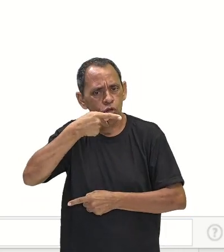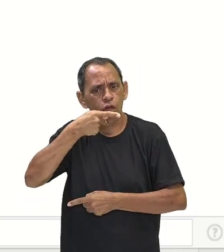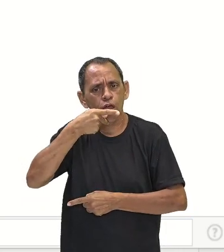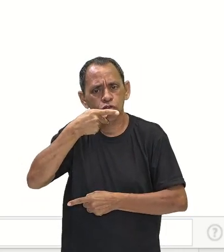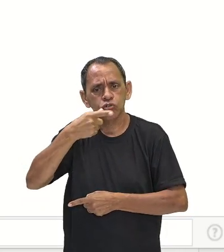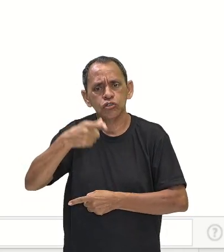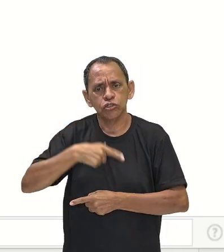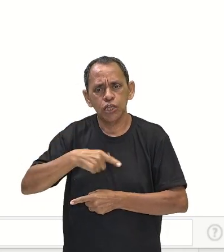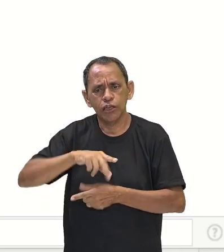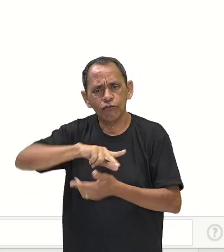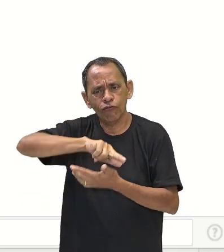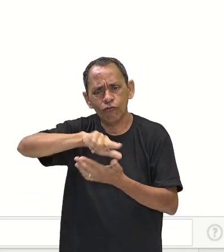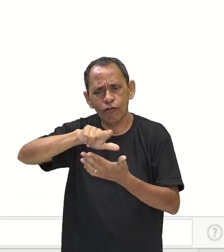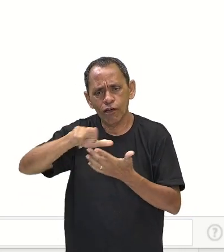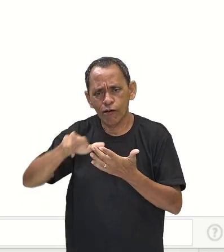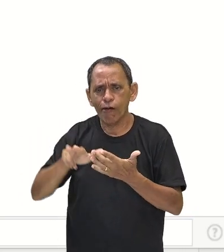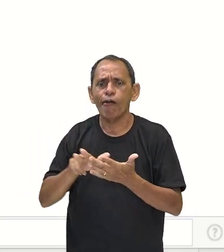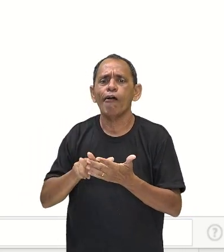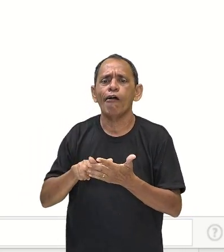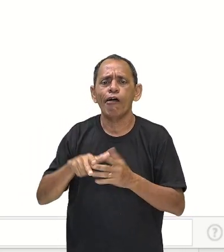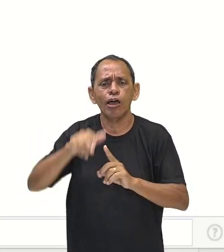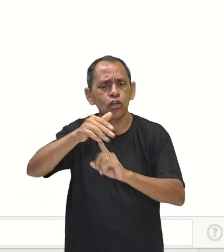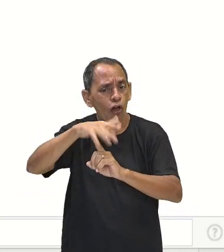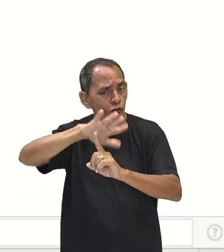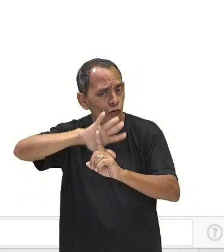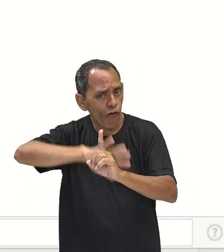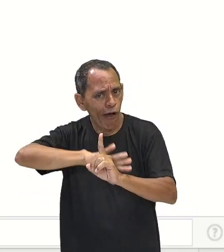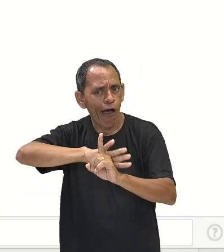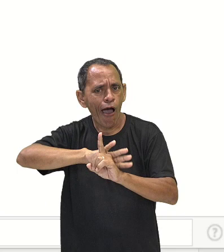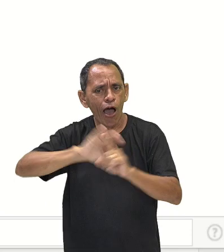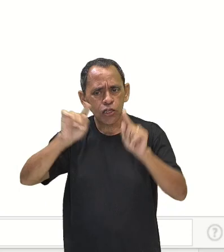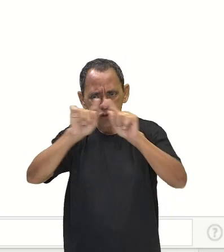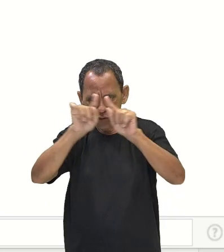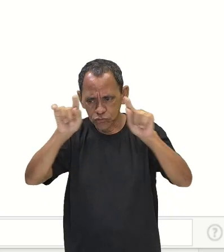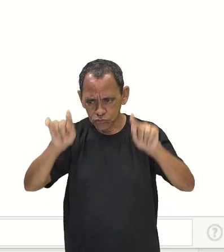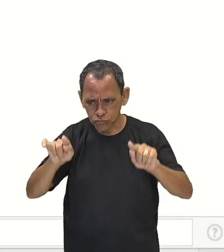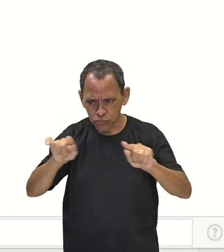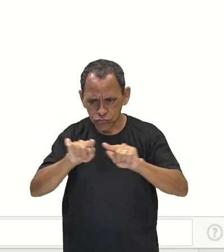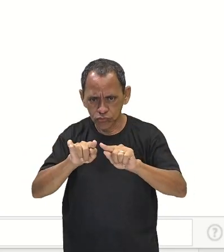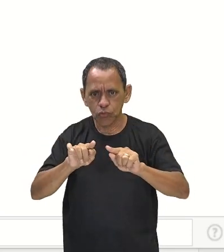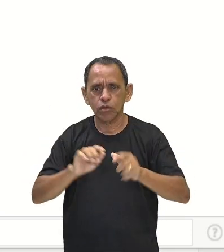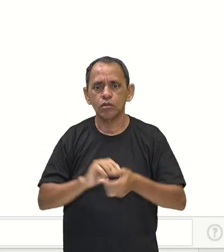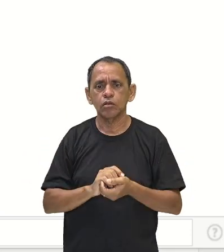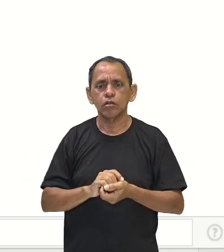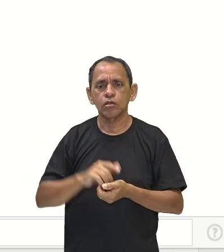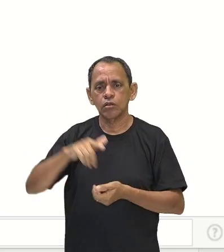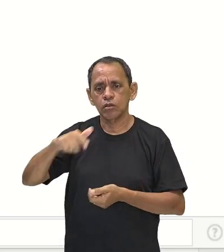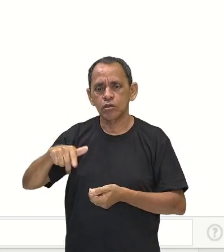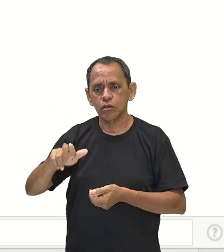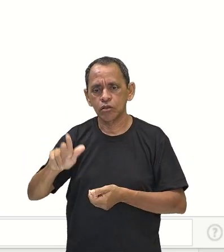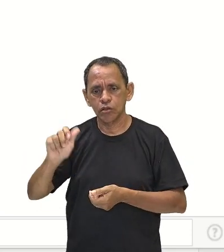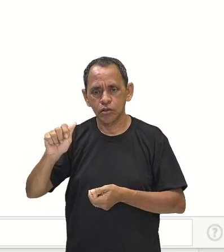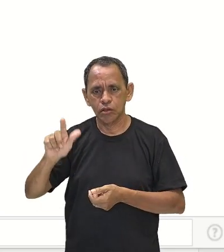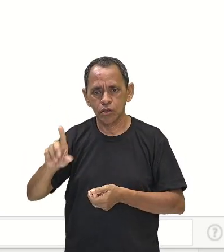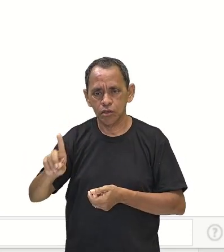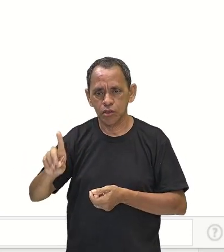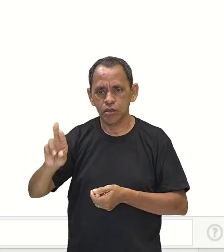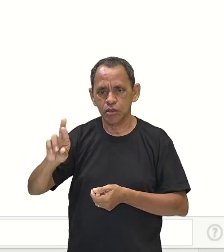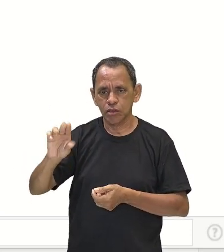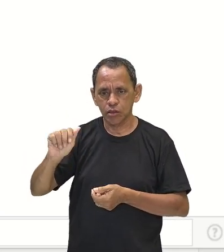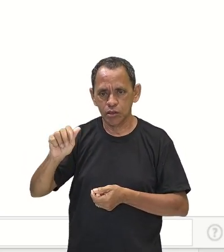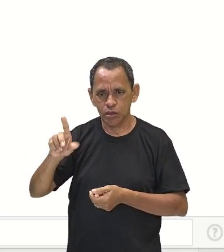faces quadrangulares. Pode ver, ó. Todas as suas faces, né, são